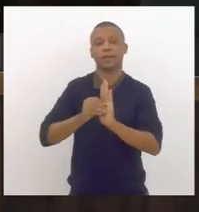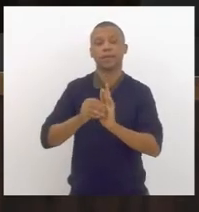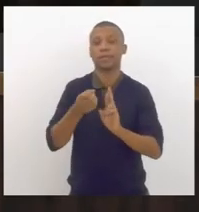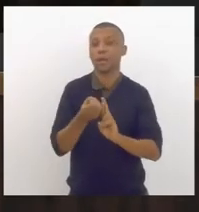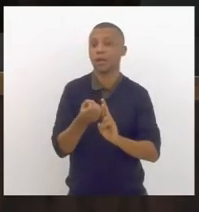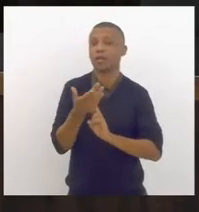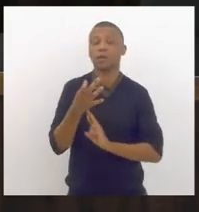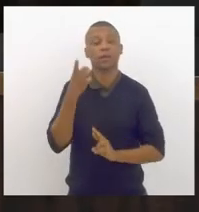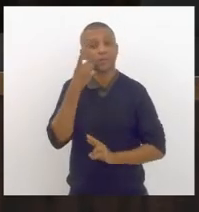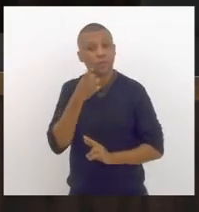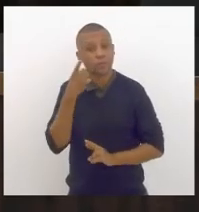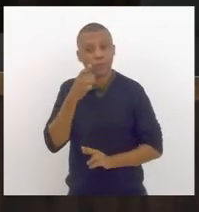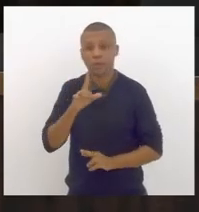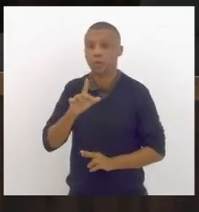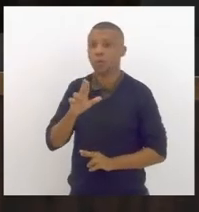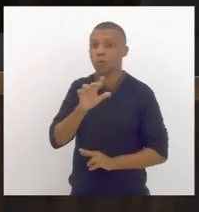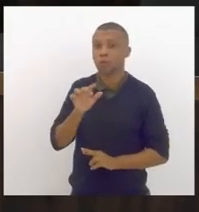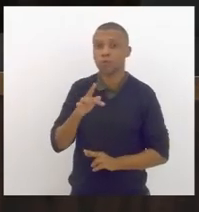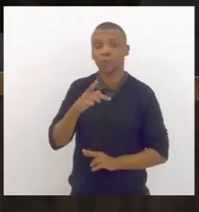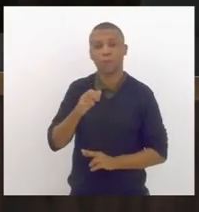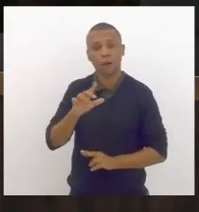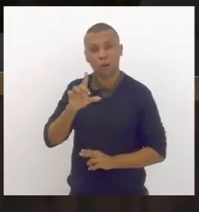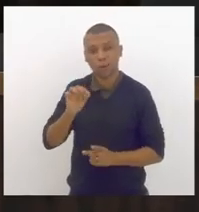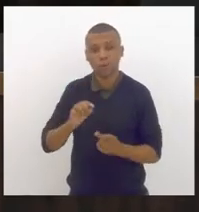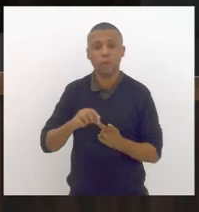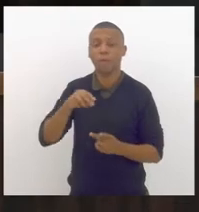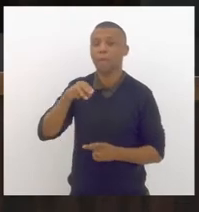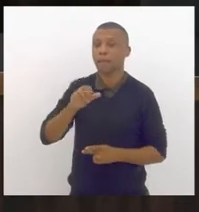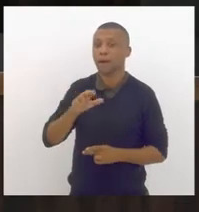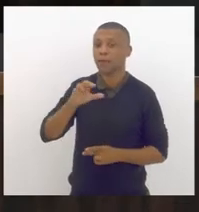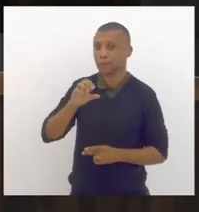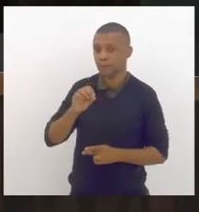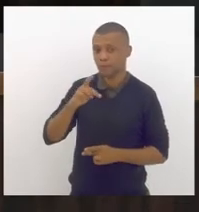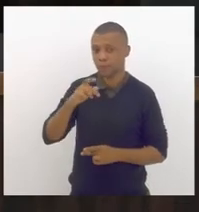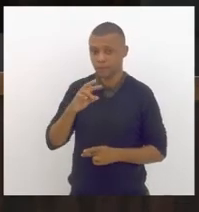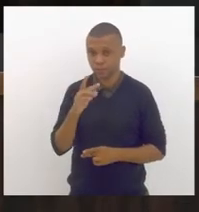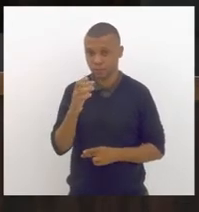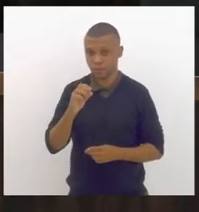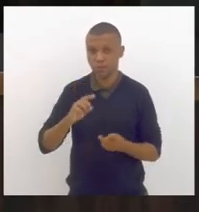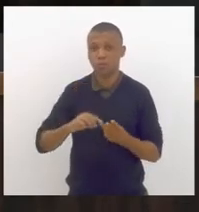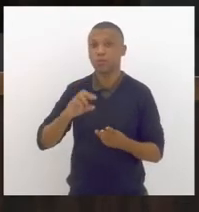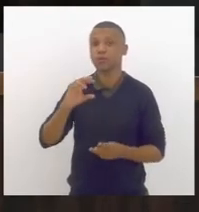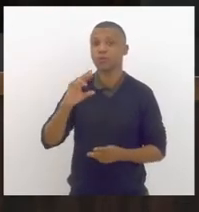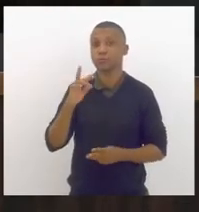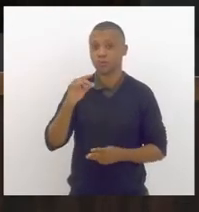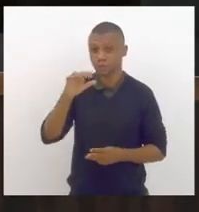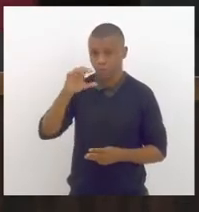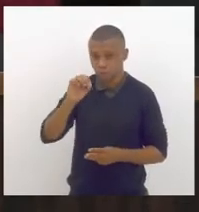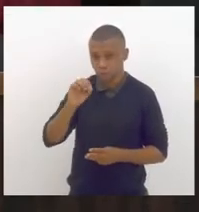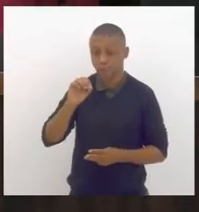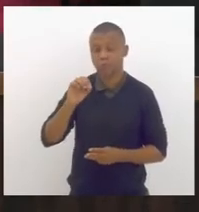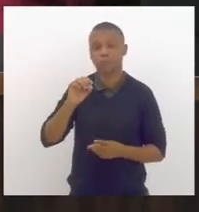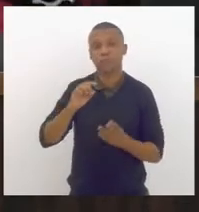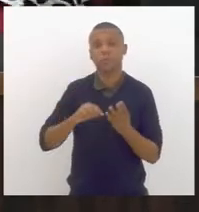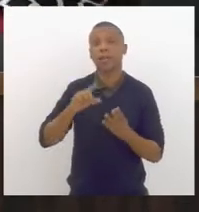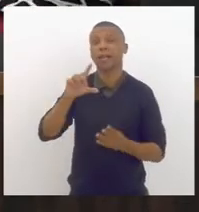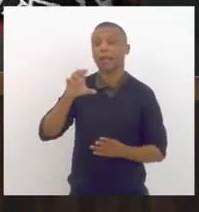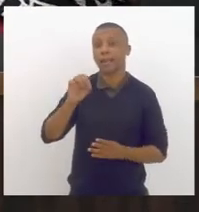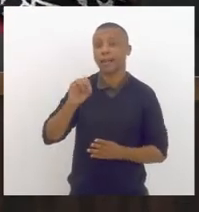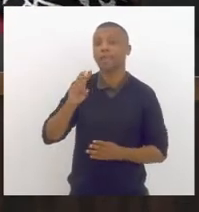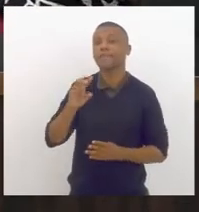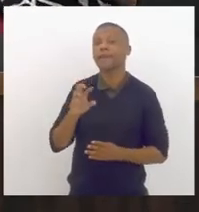deputados Luiz Paulo, Márcio Pacheco, Chiquinho da Mangueira, Valdeir Carneiro, Gil Viana, Léo Vieira e Léo